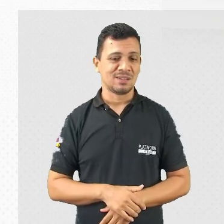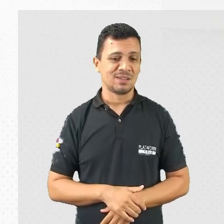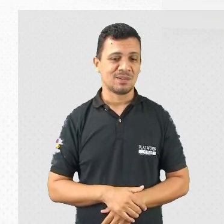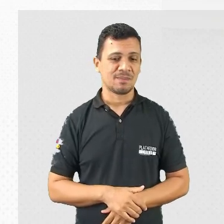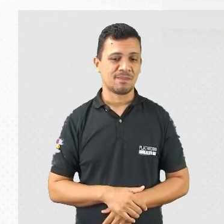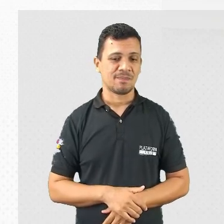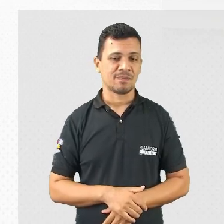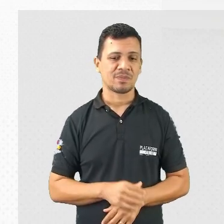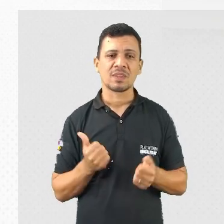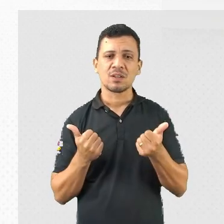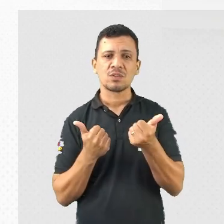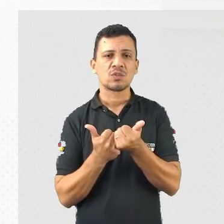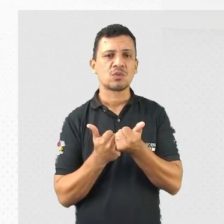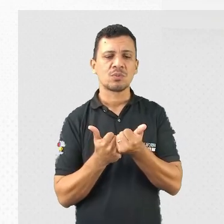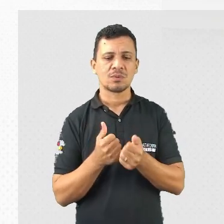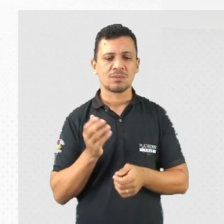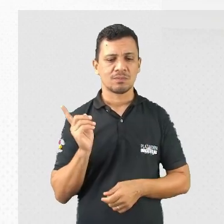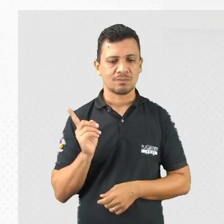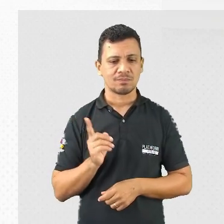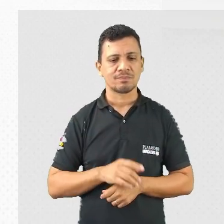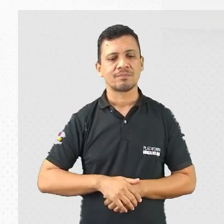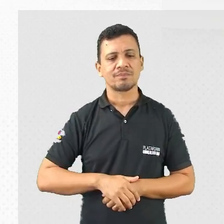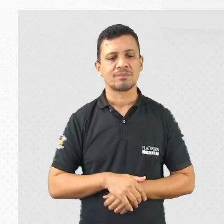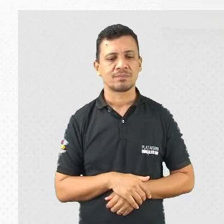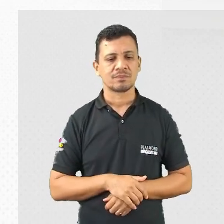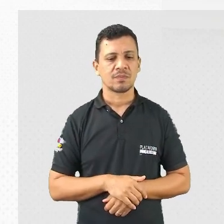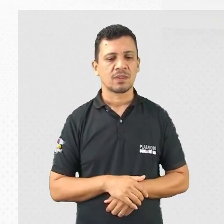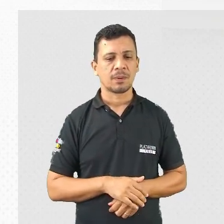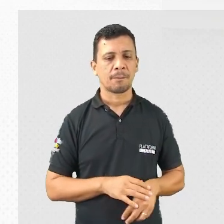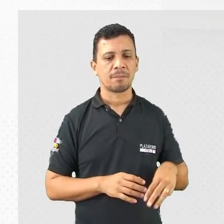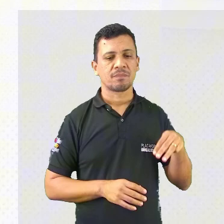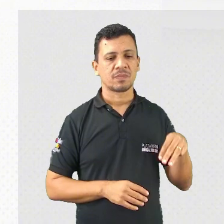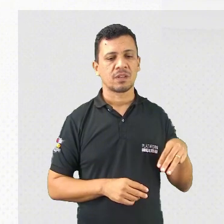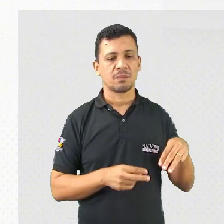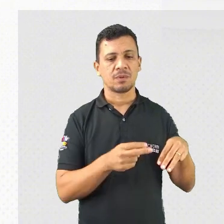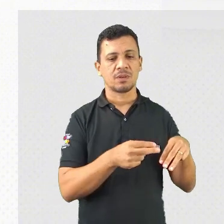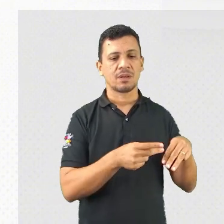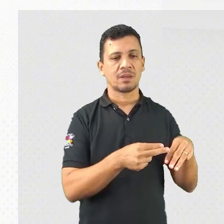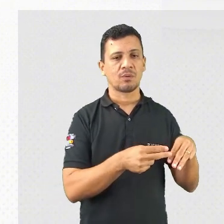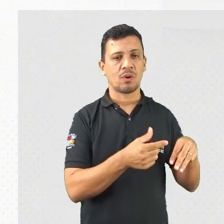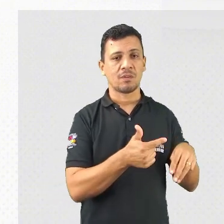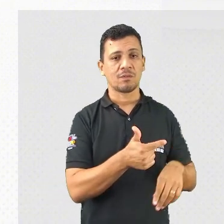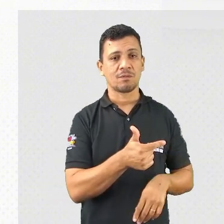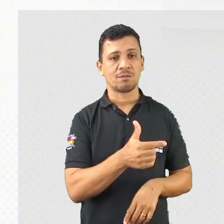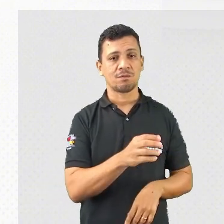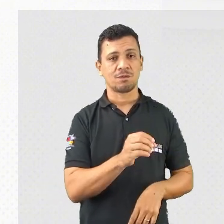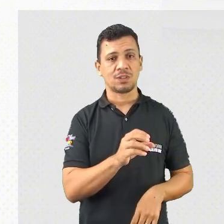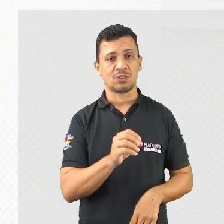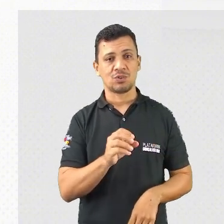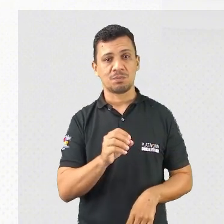substituindo aqui, galera, essa aproximação que nós fizemos, então você vai ter que a montante vai ser igual a 20.000